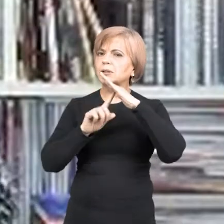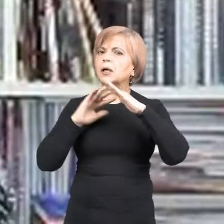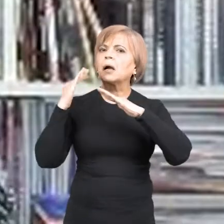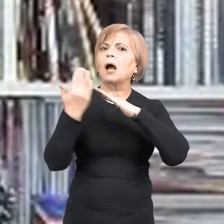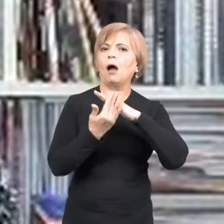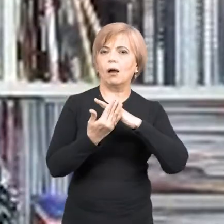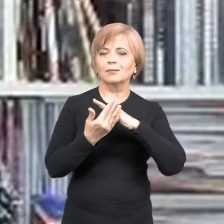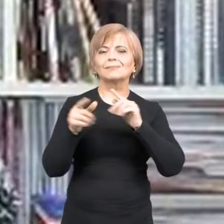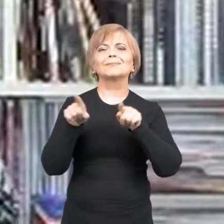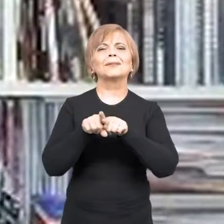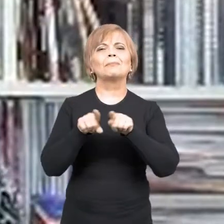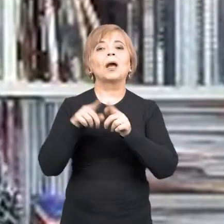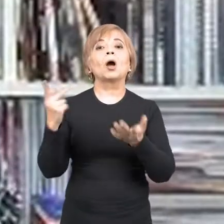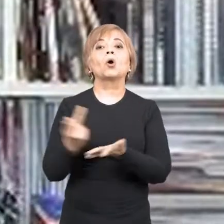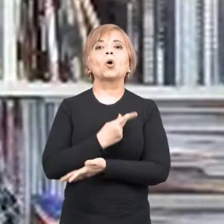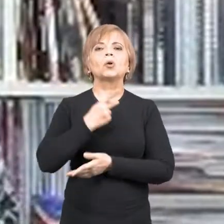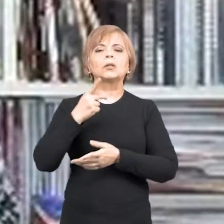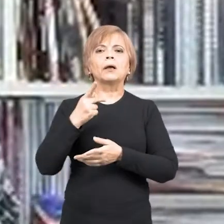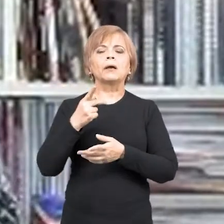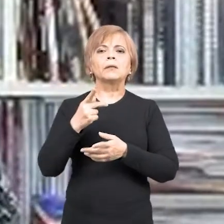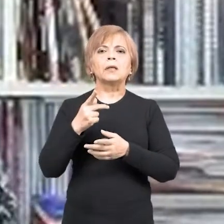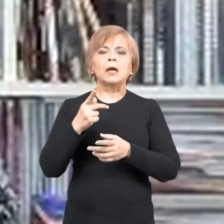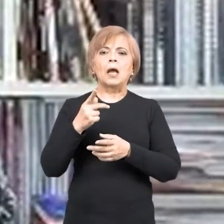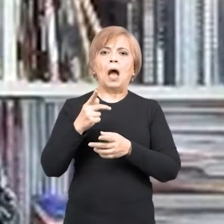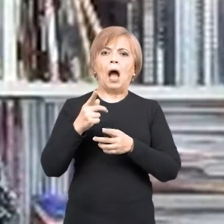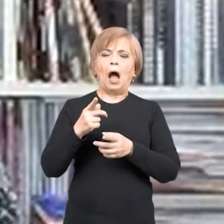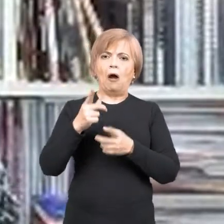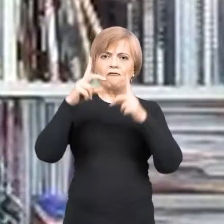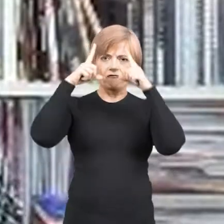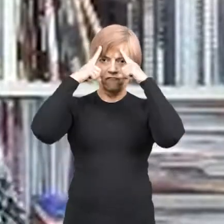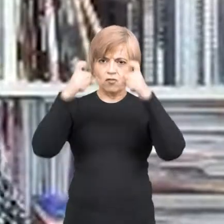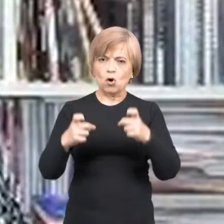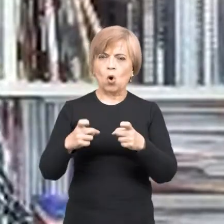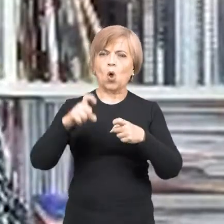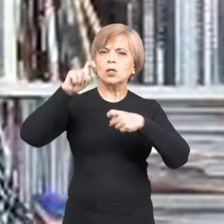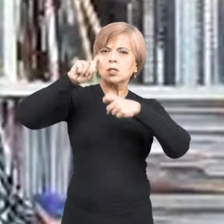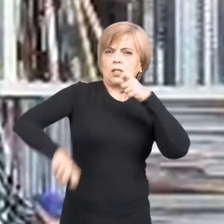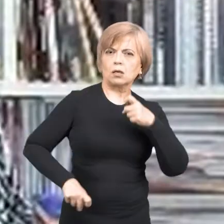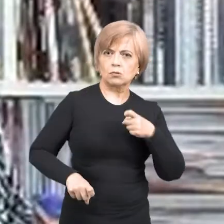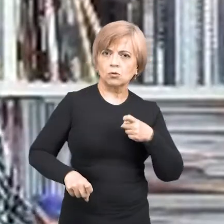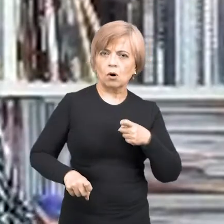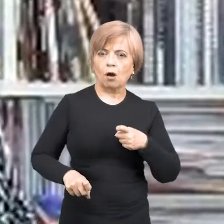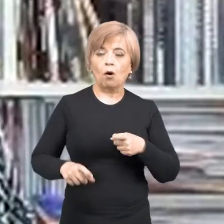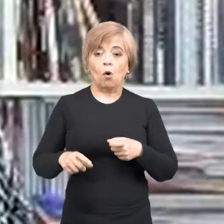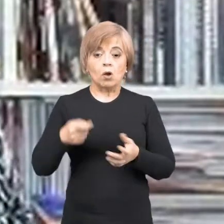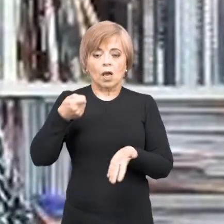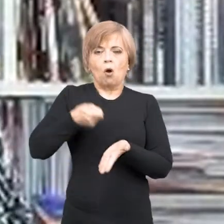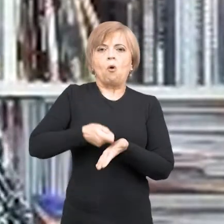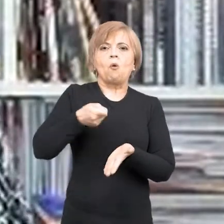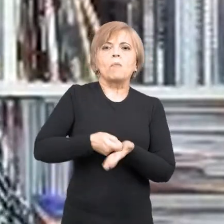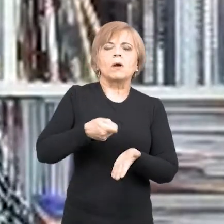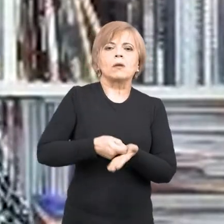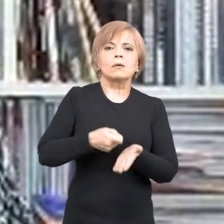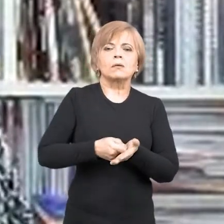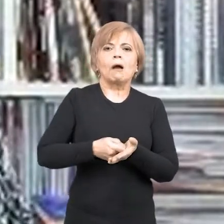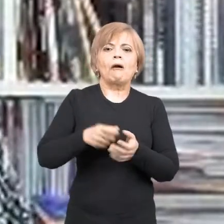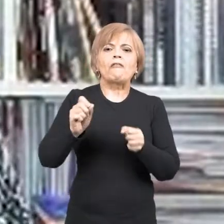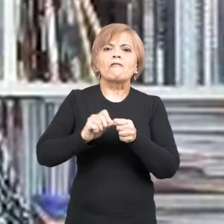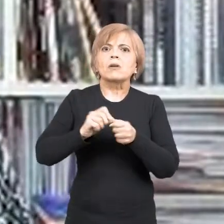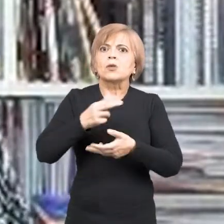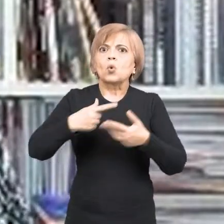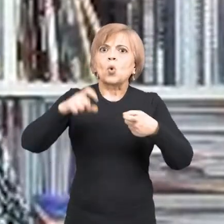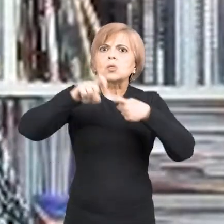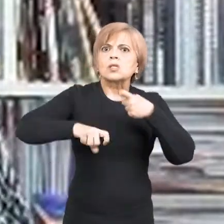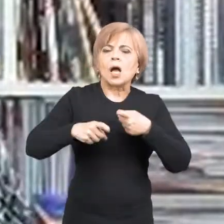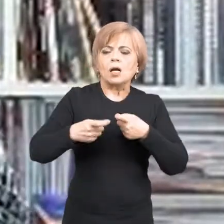estamos vivendo, é a violência sexual. A mulher que é submetida às práticas sexuais que ela não se